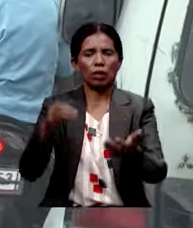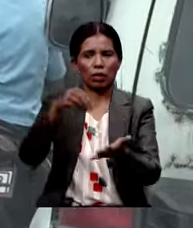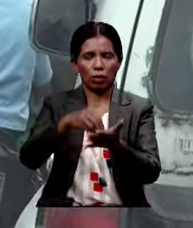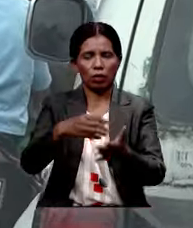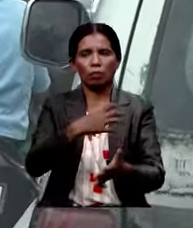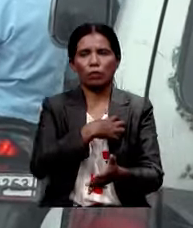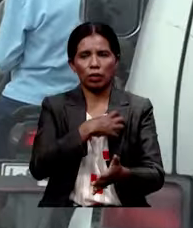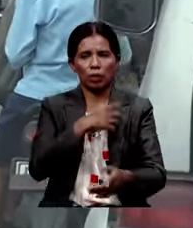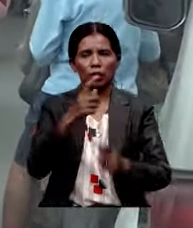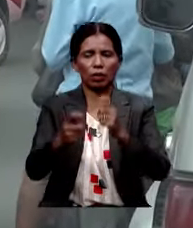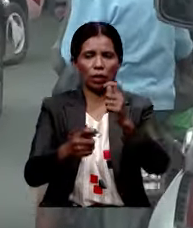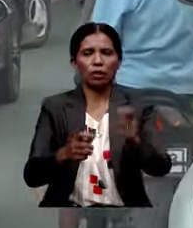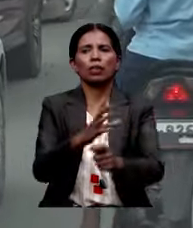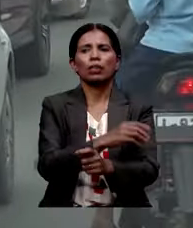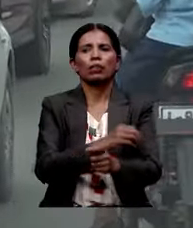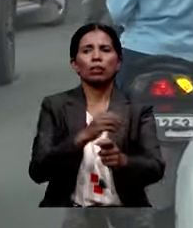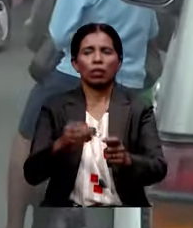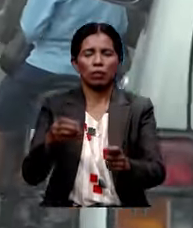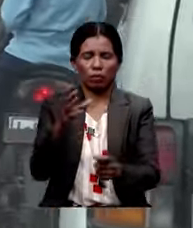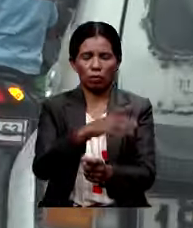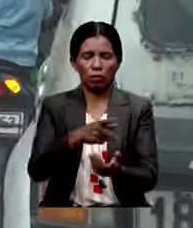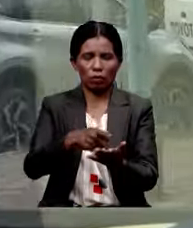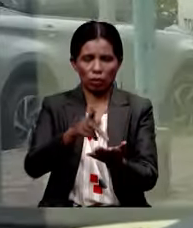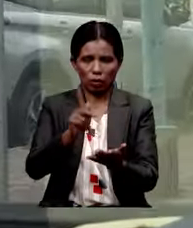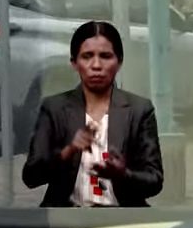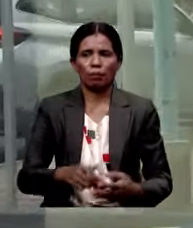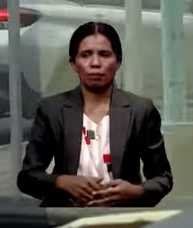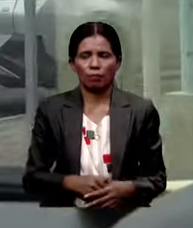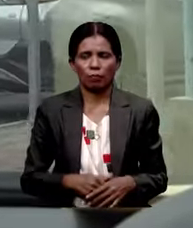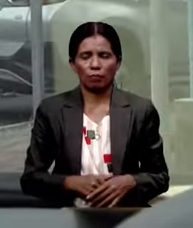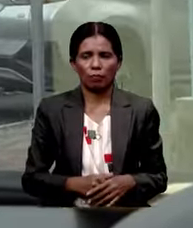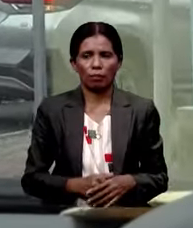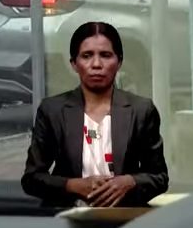Polícia Trânsito se aplica multa. João Carlos Rafael dos Reis, GMN.